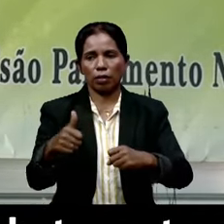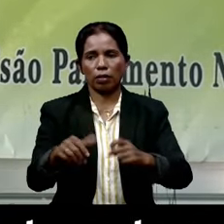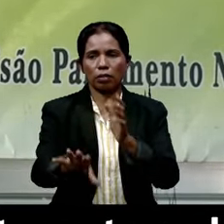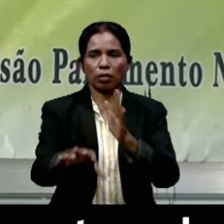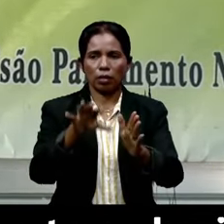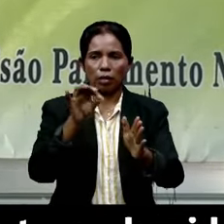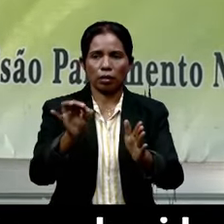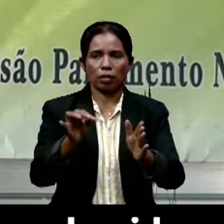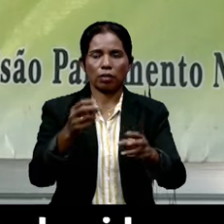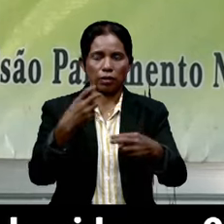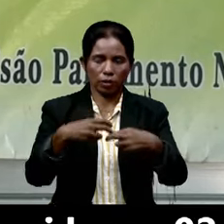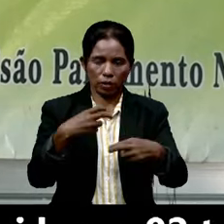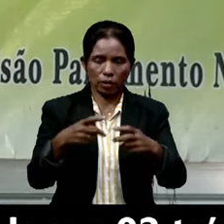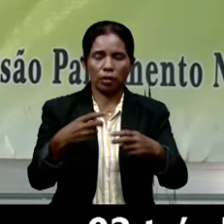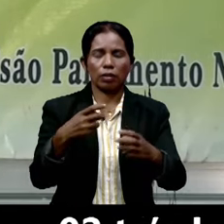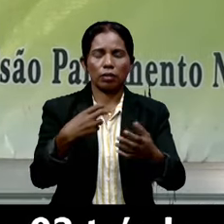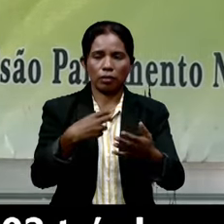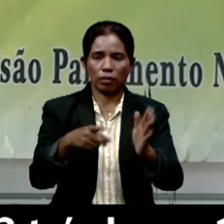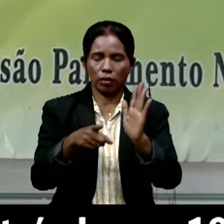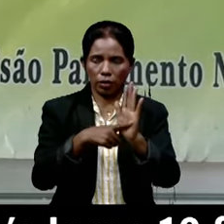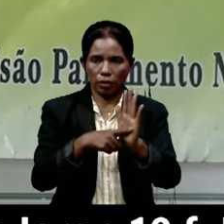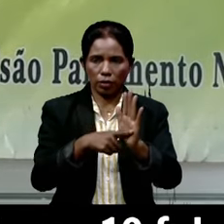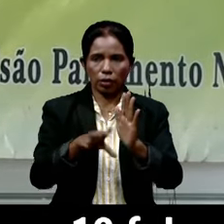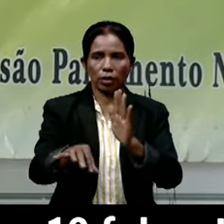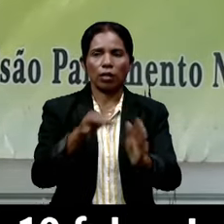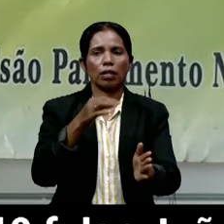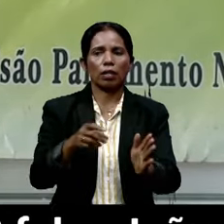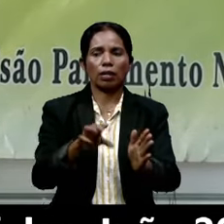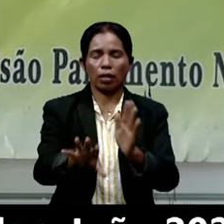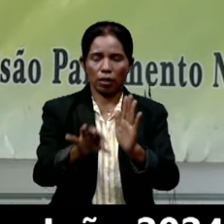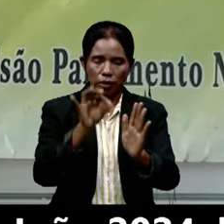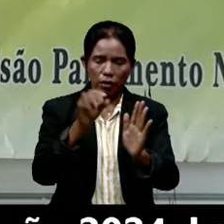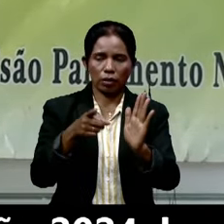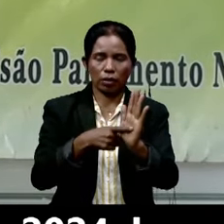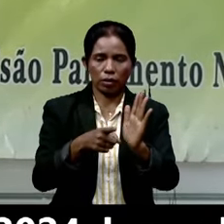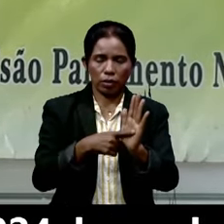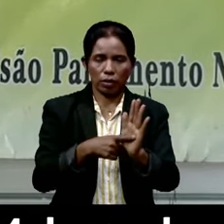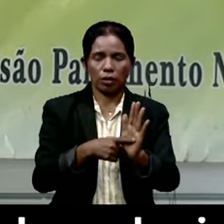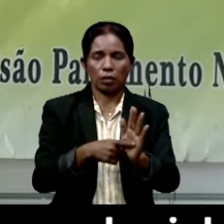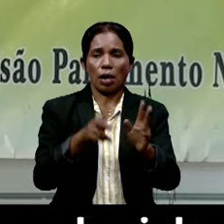um impacto negativo, mas bem todo se reta um impacto negativo e reta um impacto negativo. Então precisa.